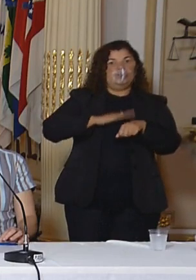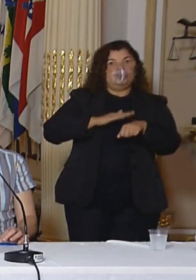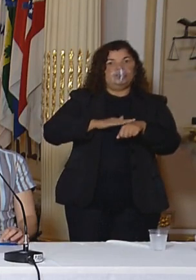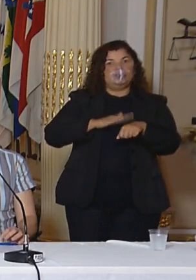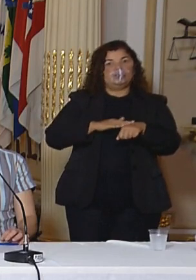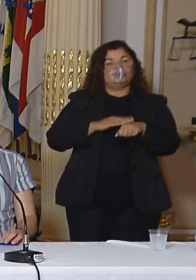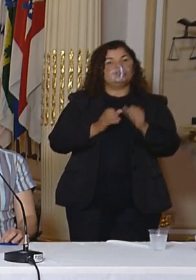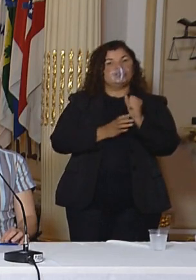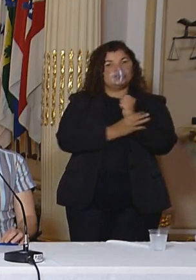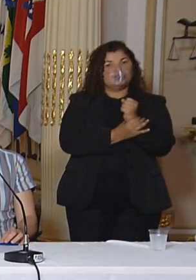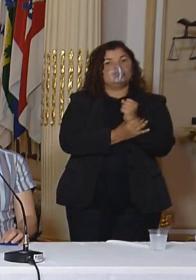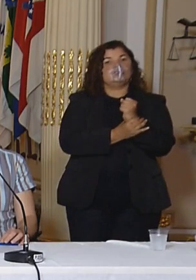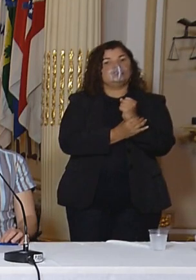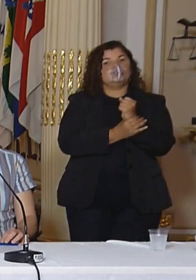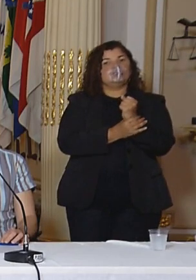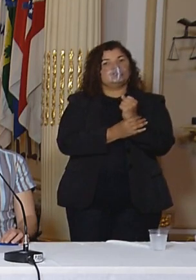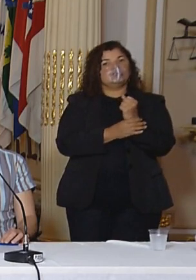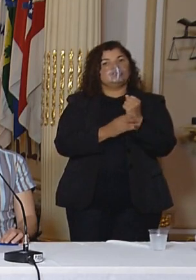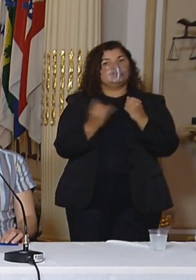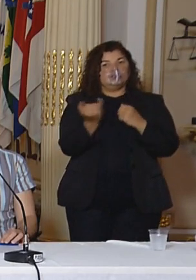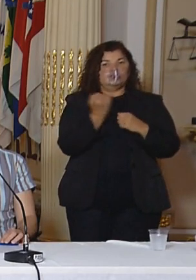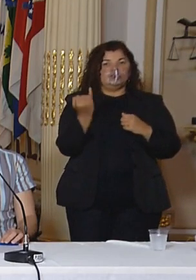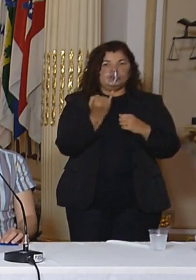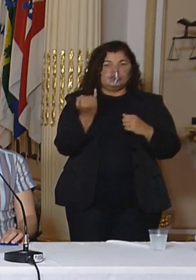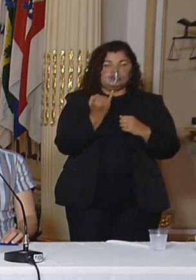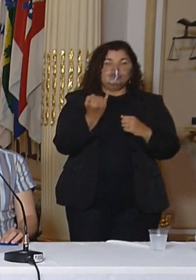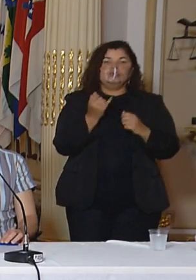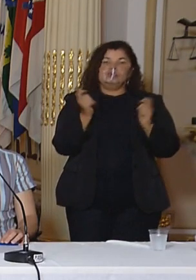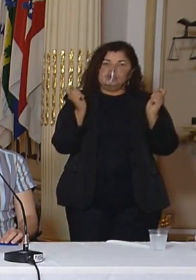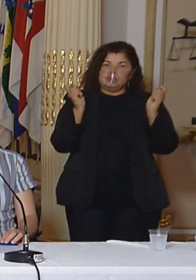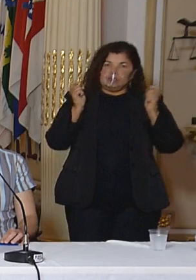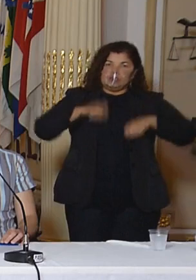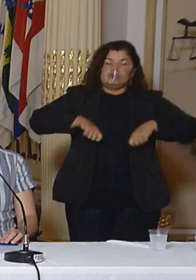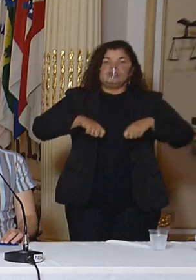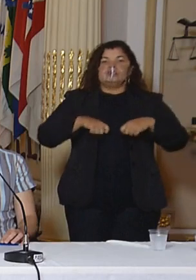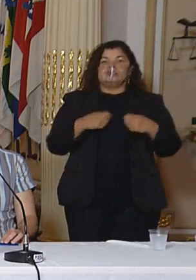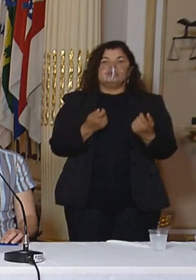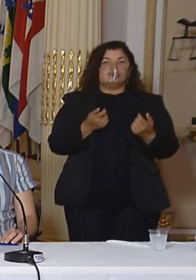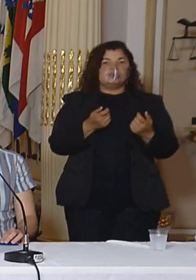toda a segurança possível, para que a gente possa